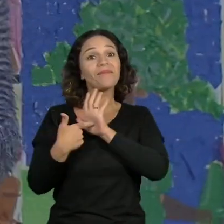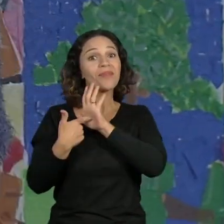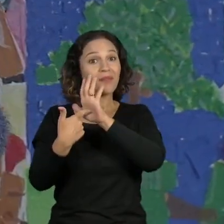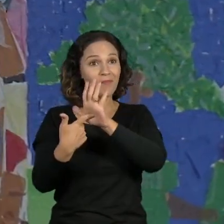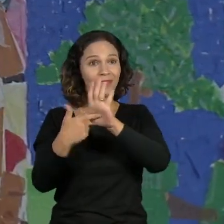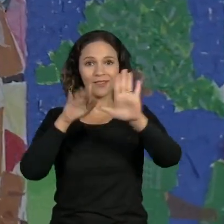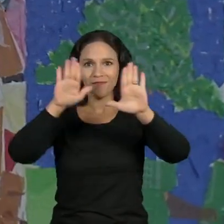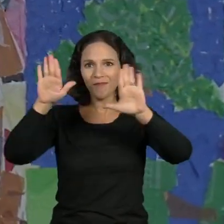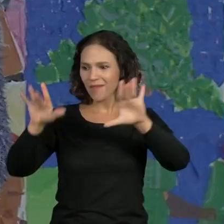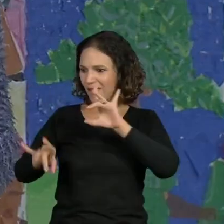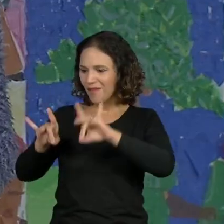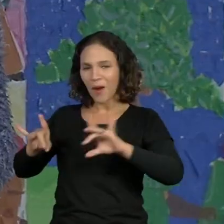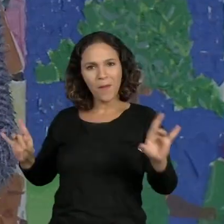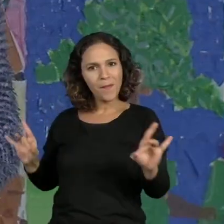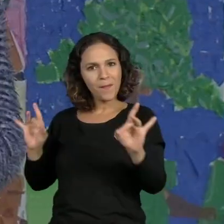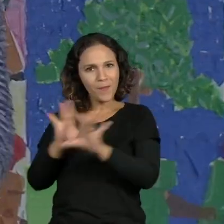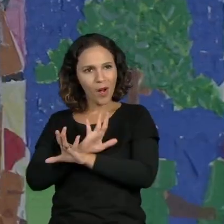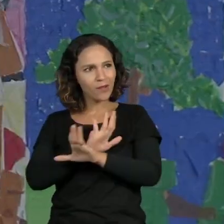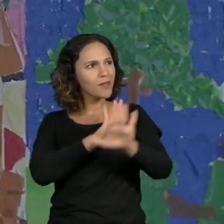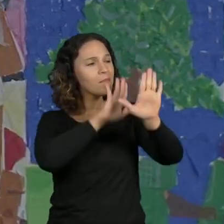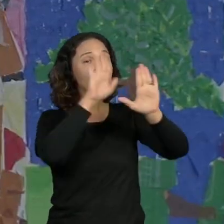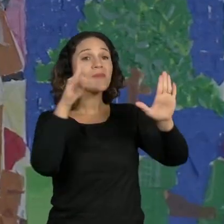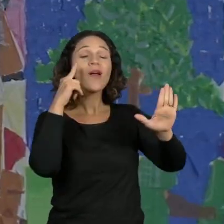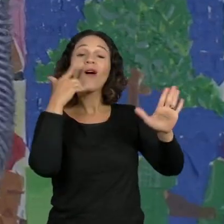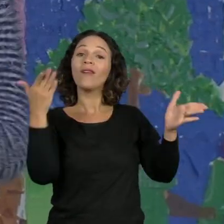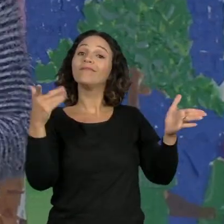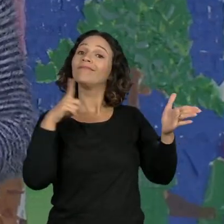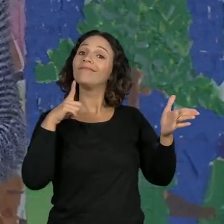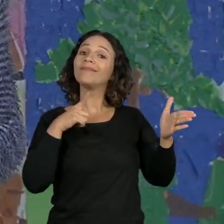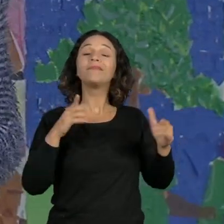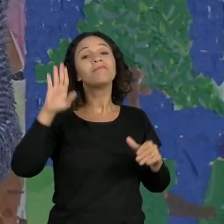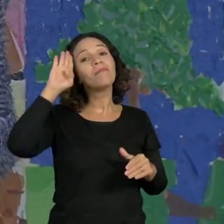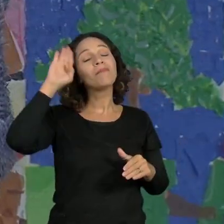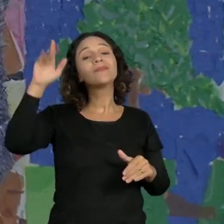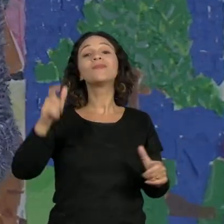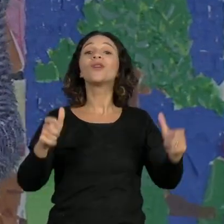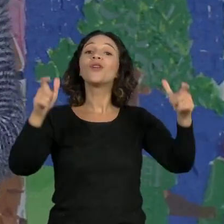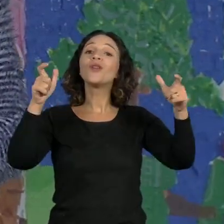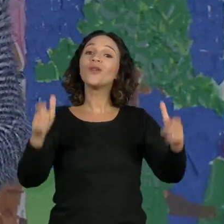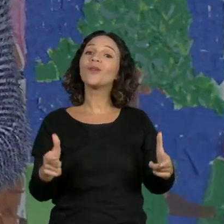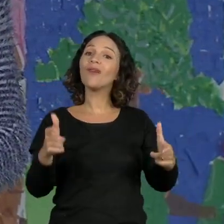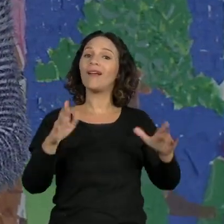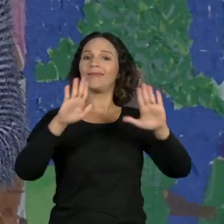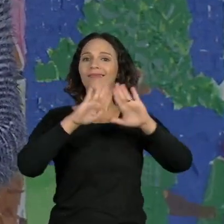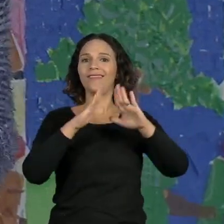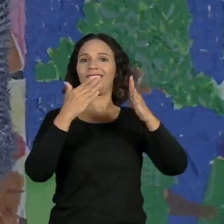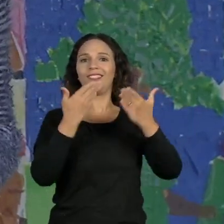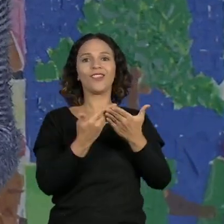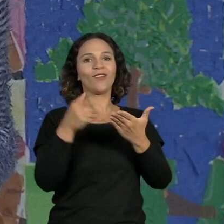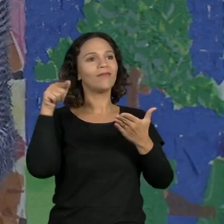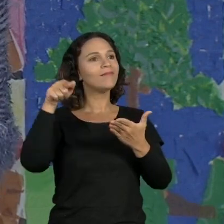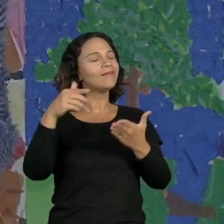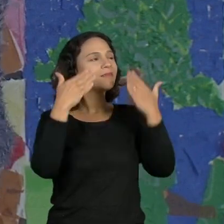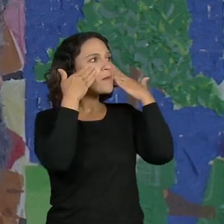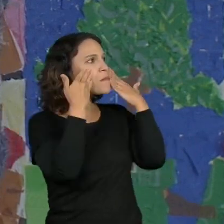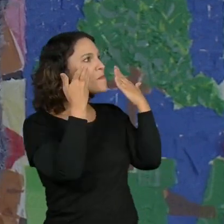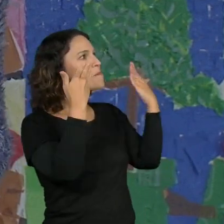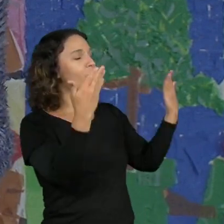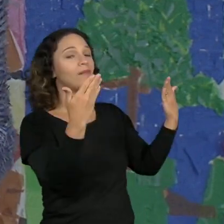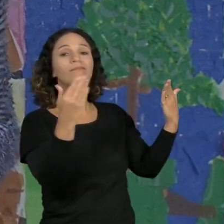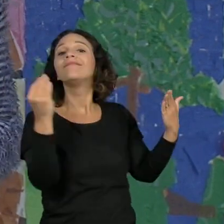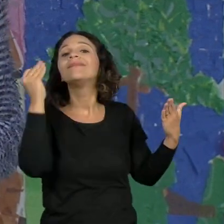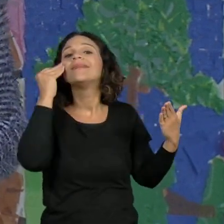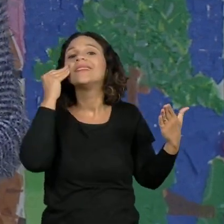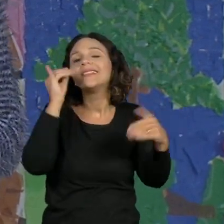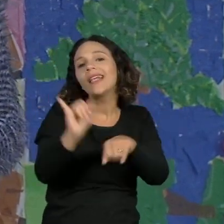das oficinas criativas vêm para a parede principal do palco do colégio, uma forma de incentivar